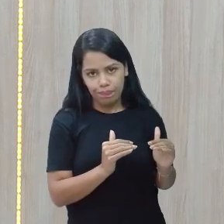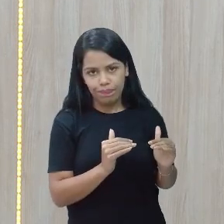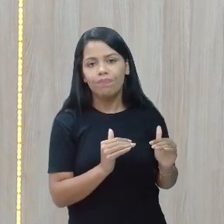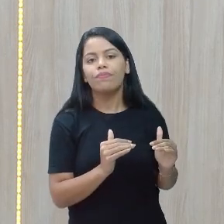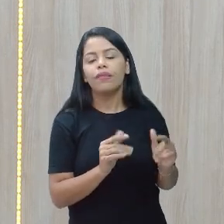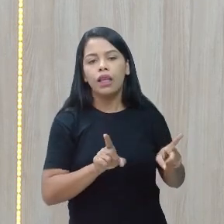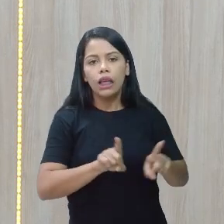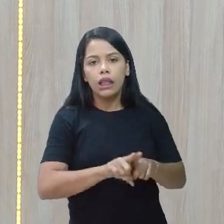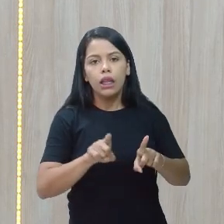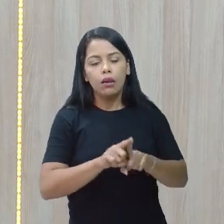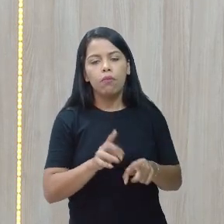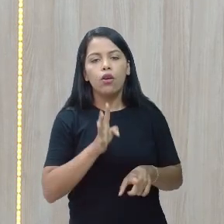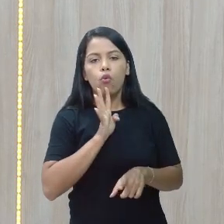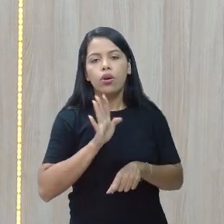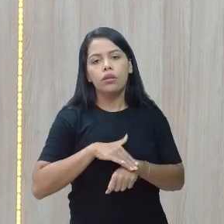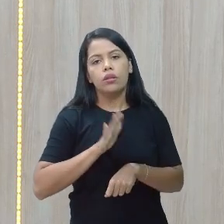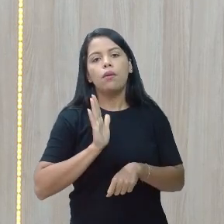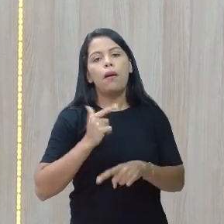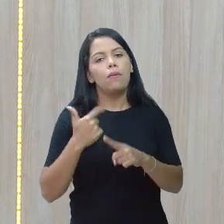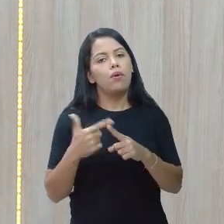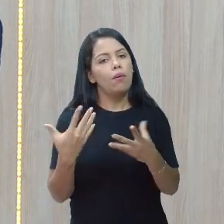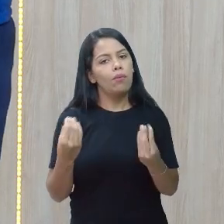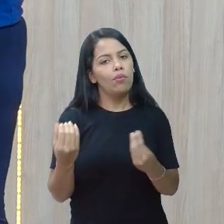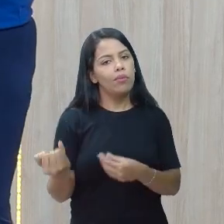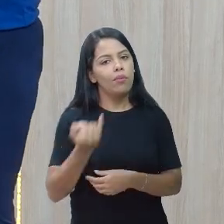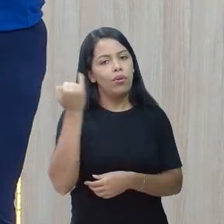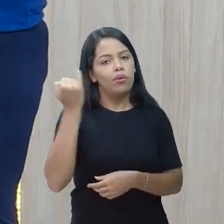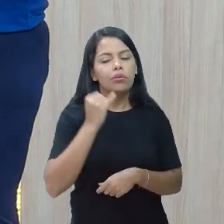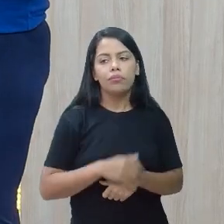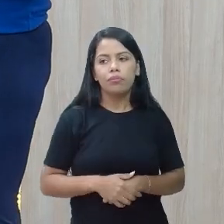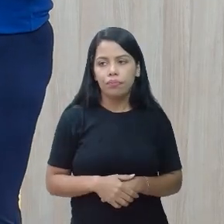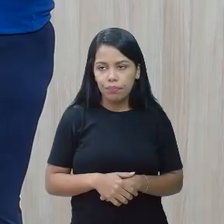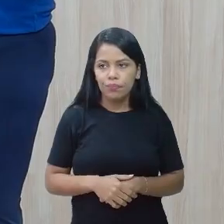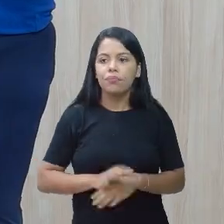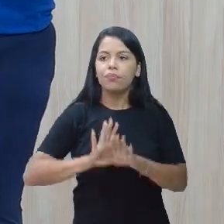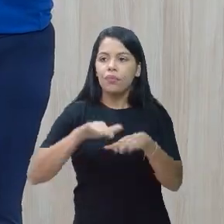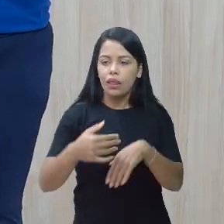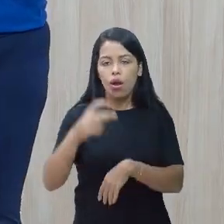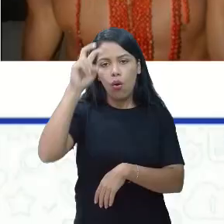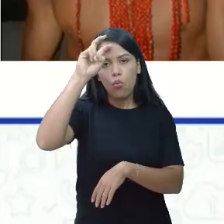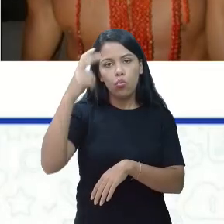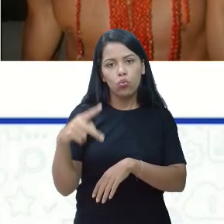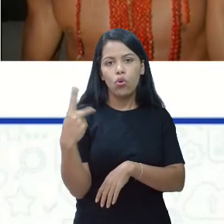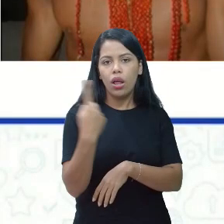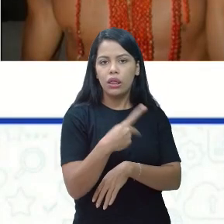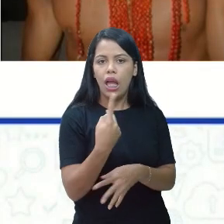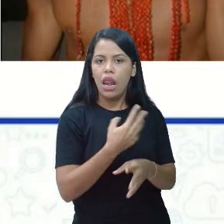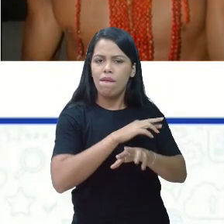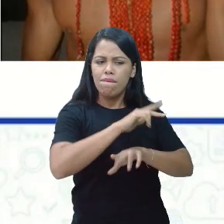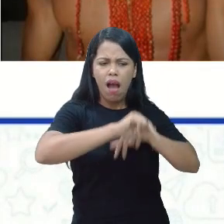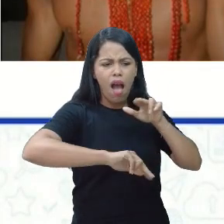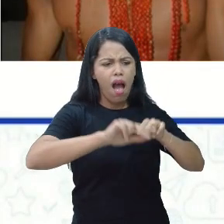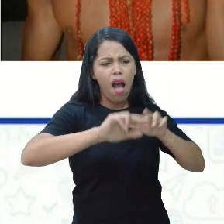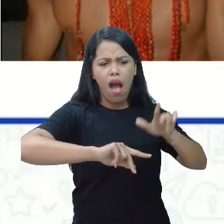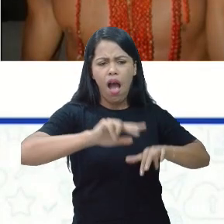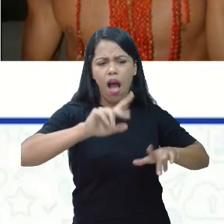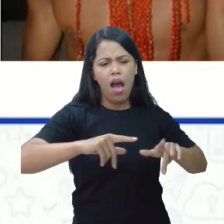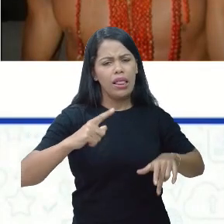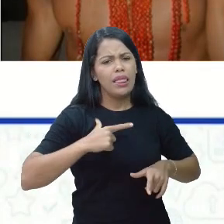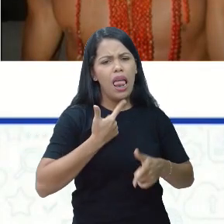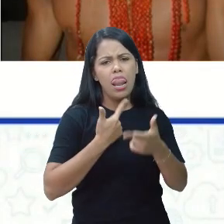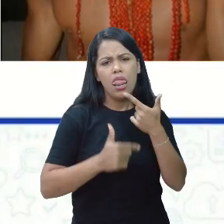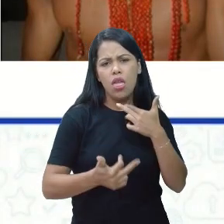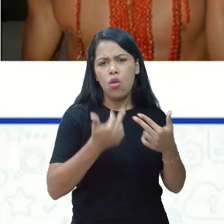e conhecer mais, porque isso é muito importante. Né? Então, a cultura deles são diversificadas, eles têm